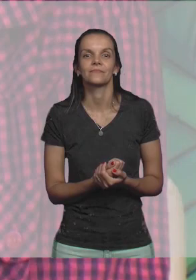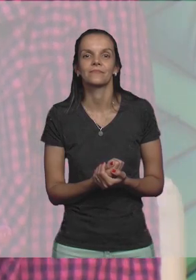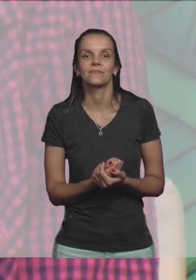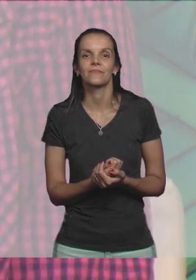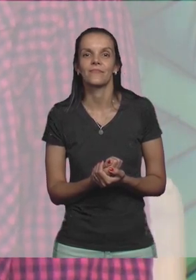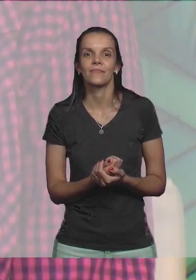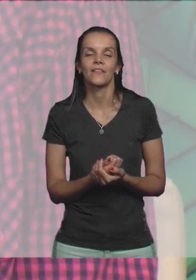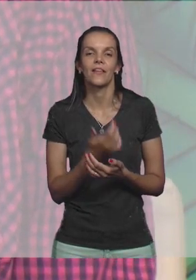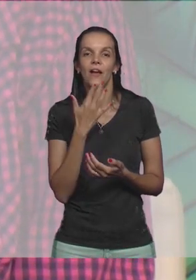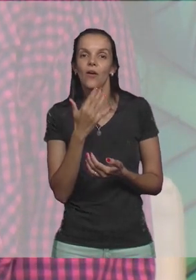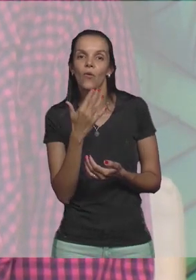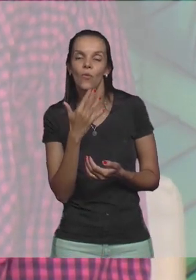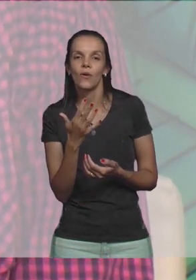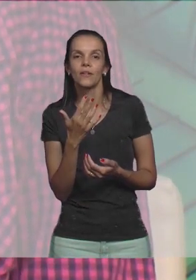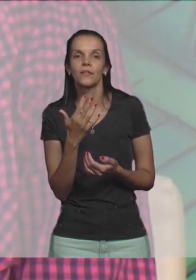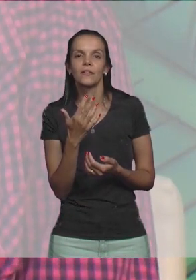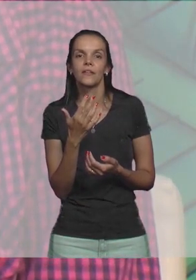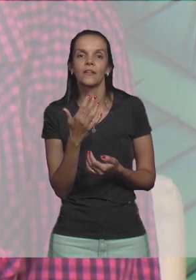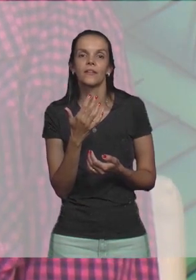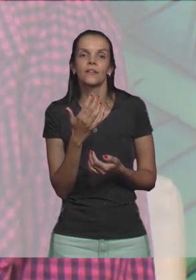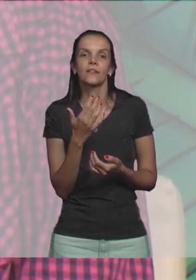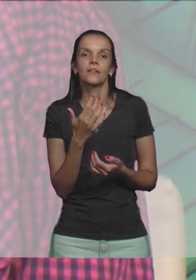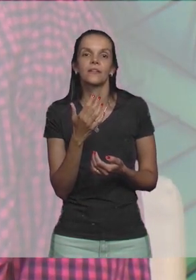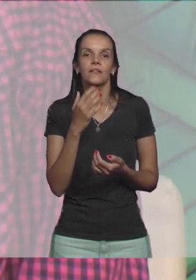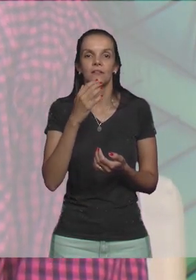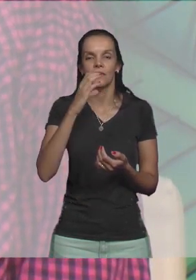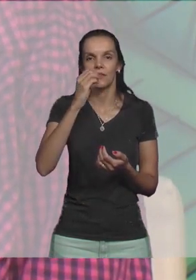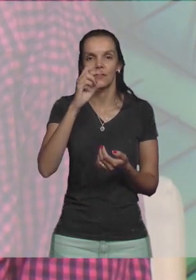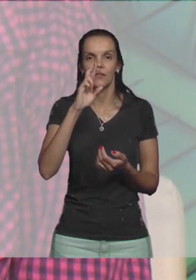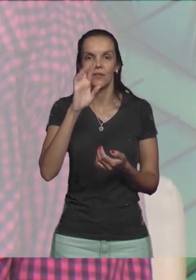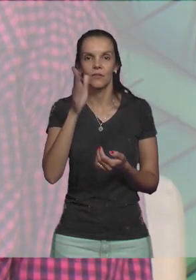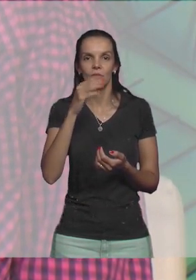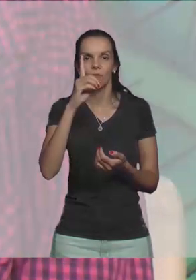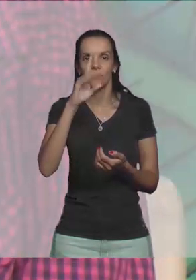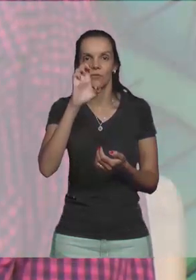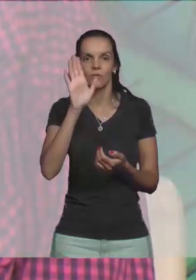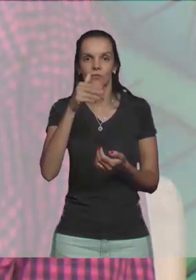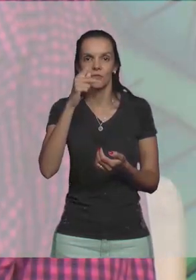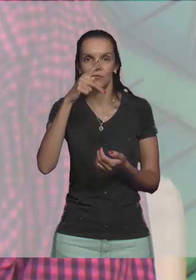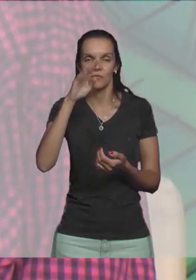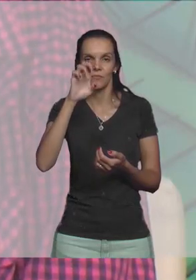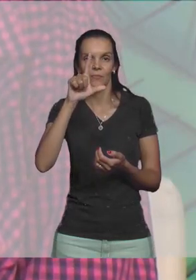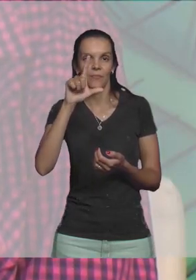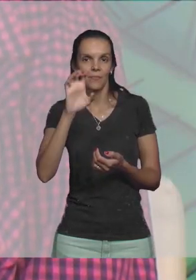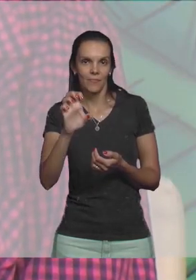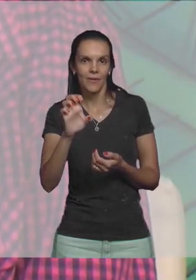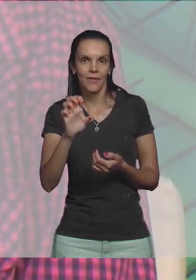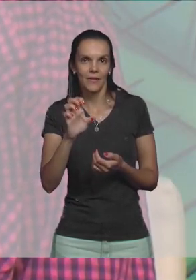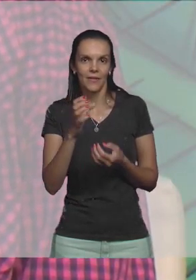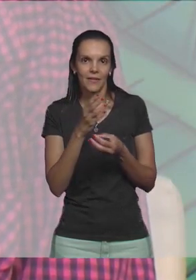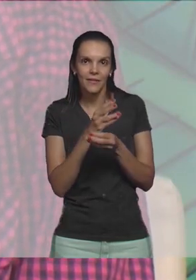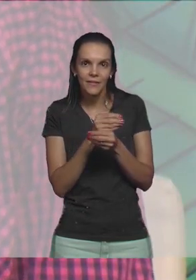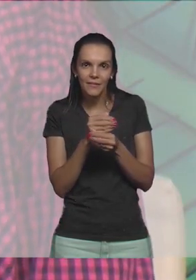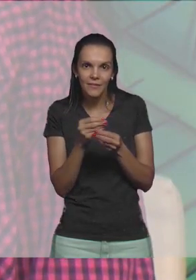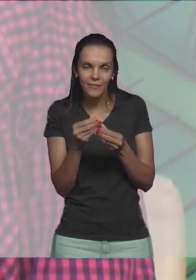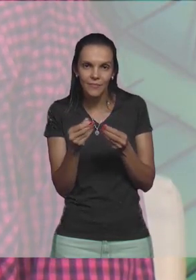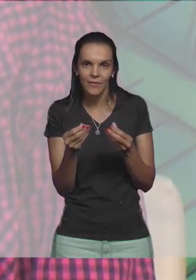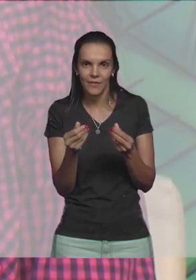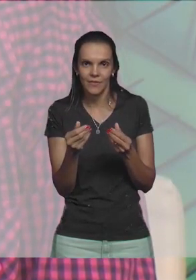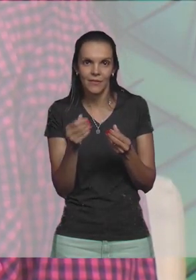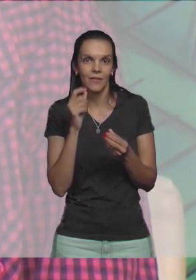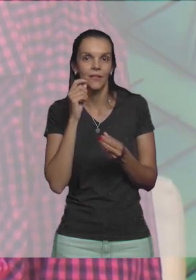negro. Aquele lápis, ele não tem. E ele é denominado cor de pele, né? Porque ele seria essa cor daquilo que é limpo,